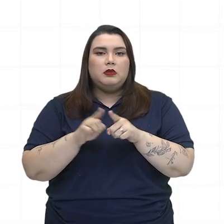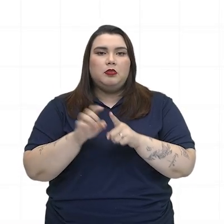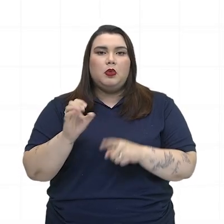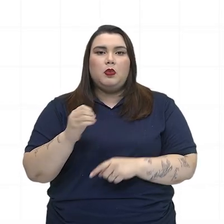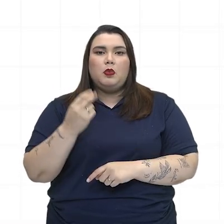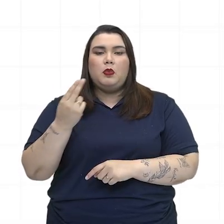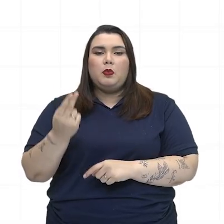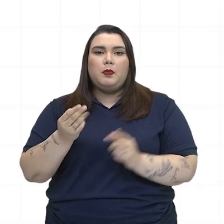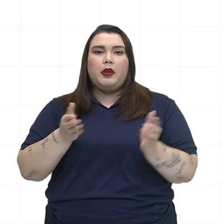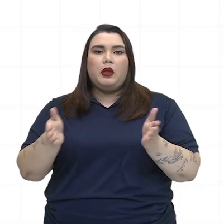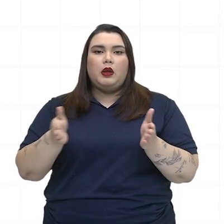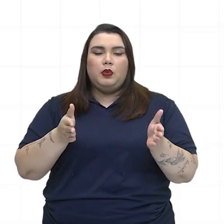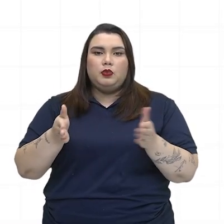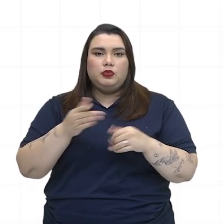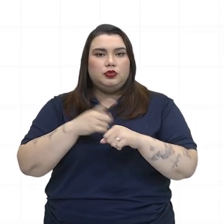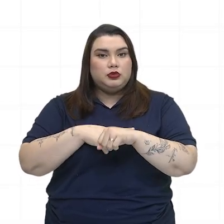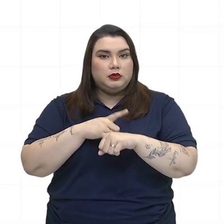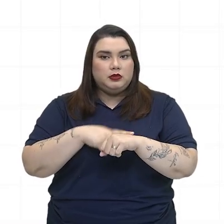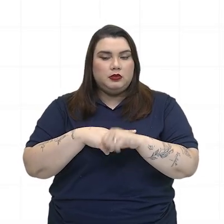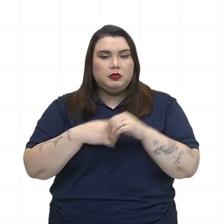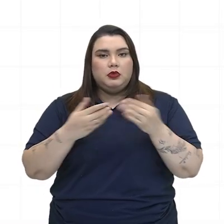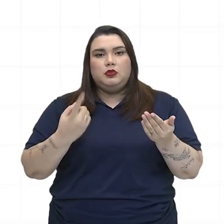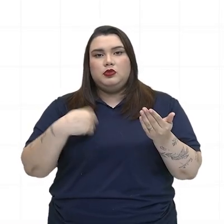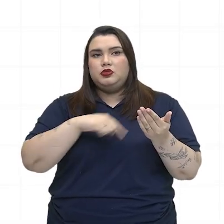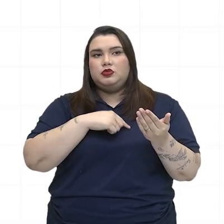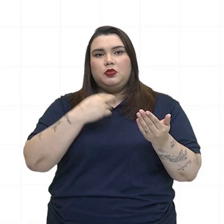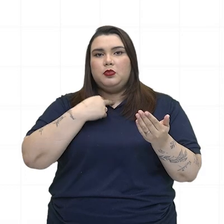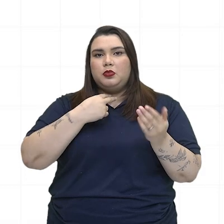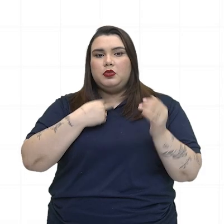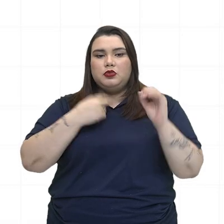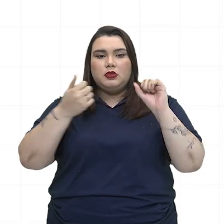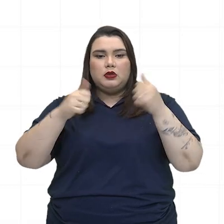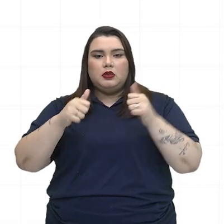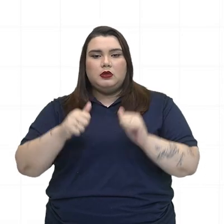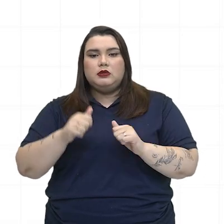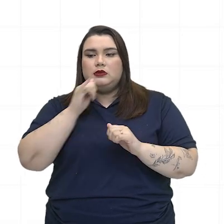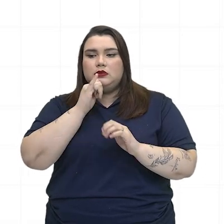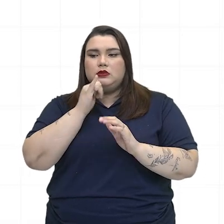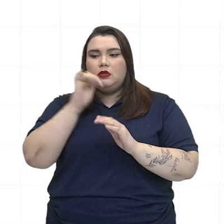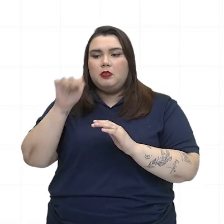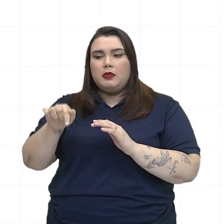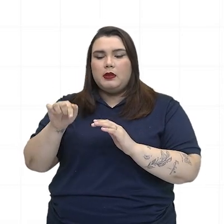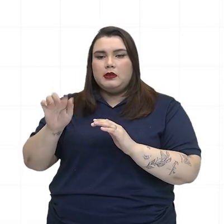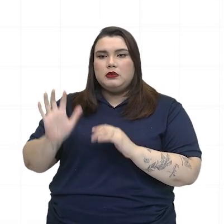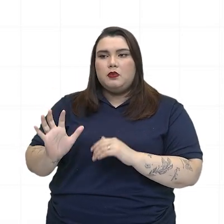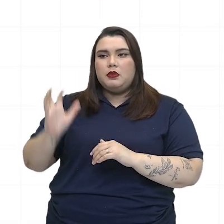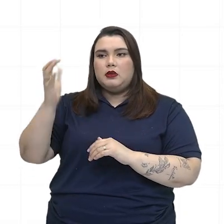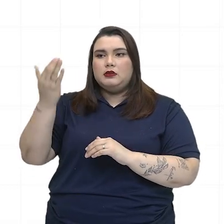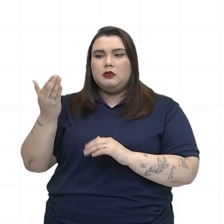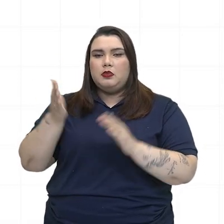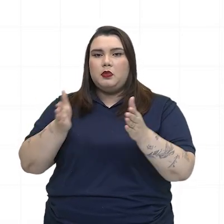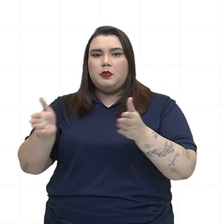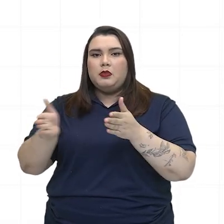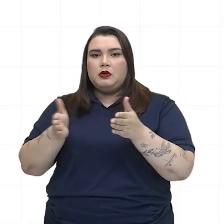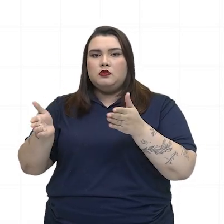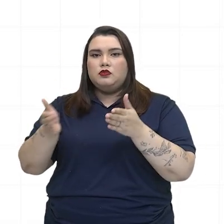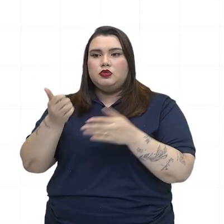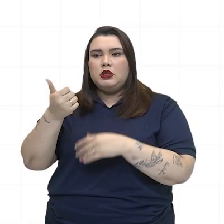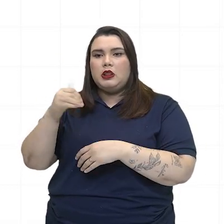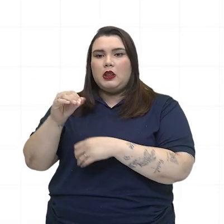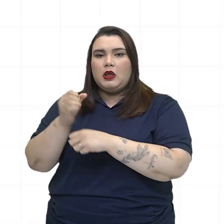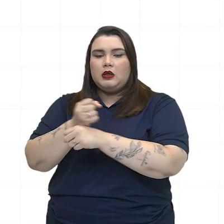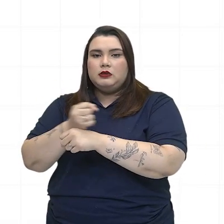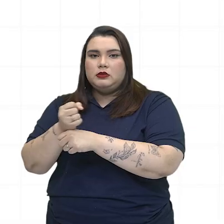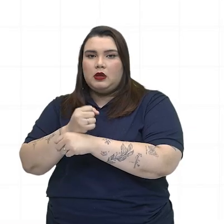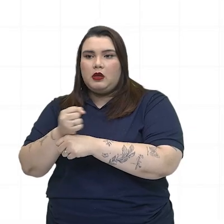né? A gente não pode fazer uma análise de um determinado fenômeno em décadas e do mesmo fenômeno depois relacionado